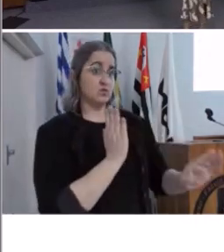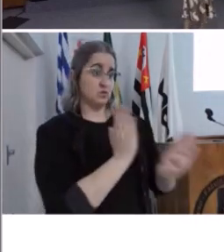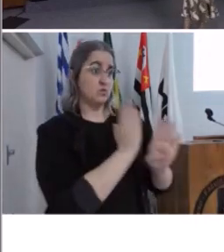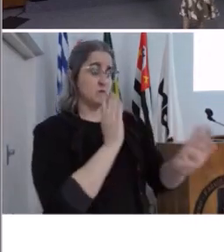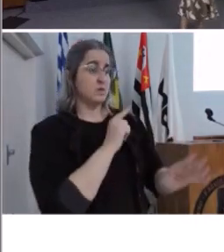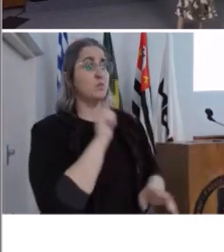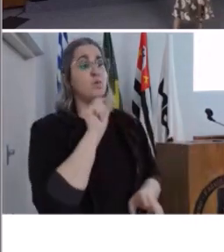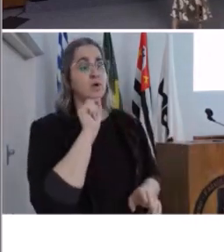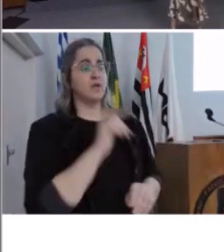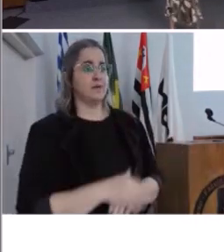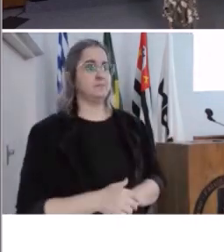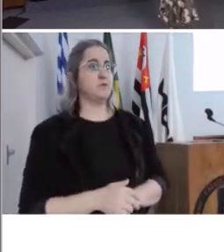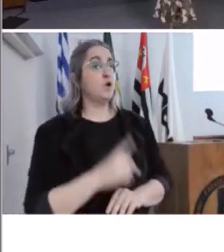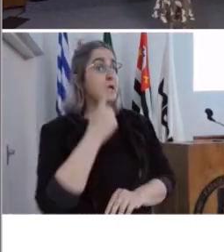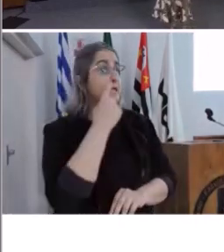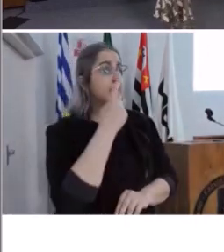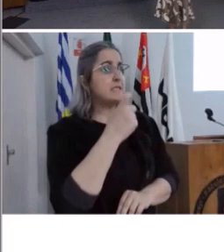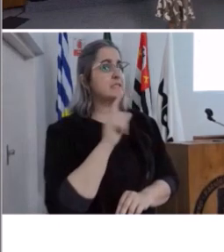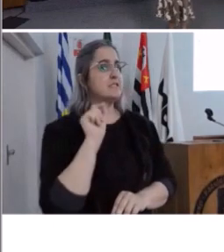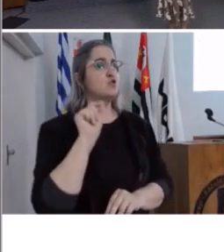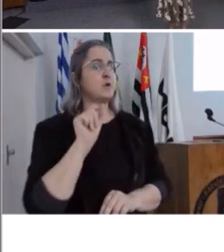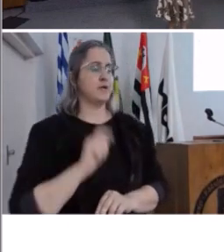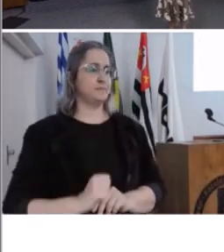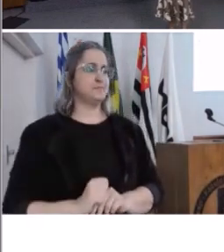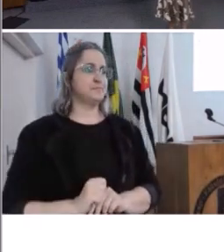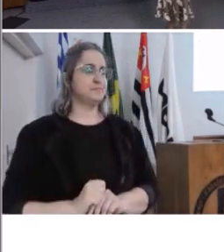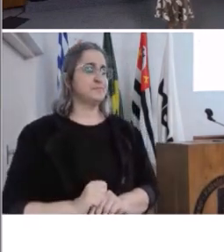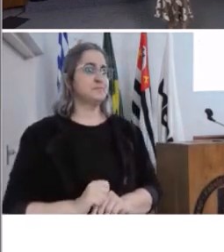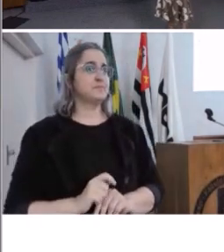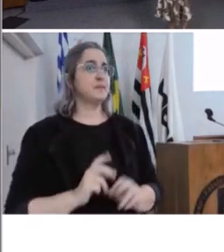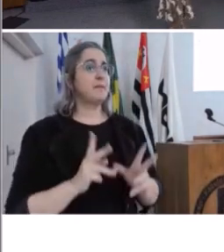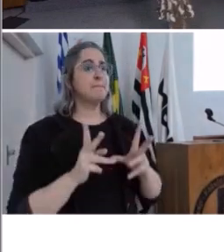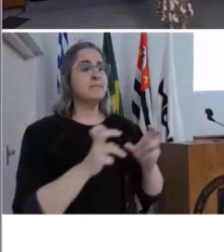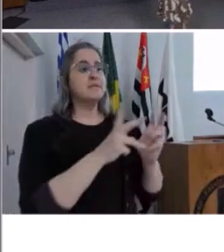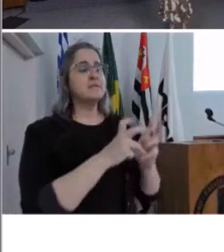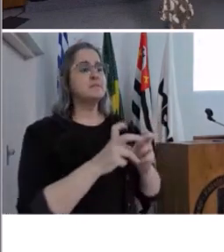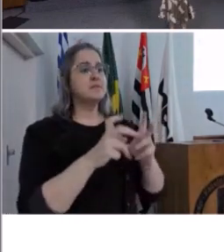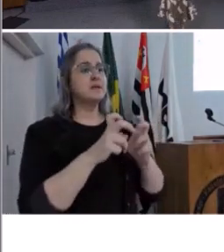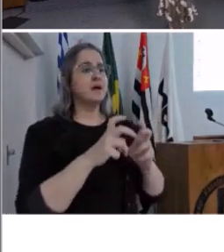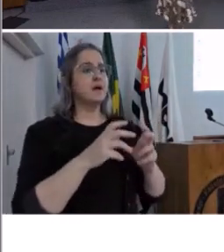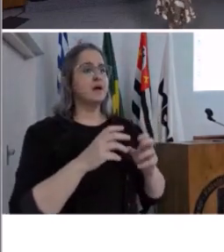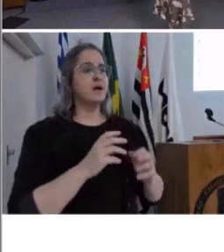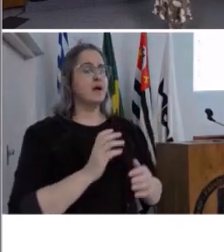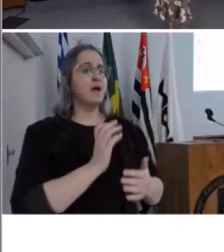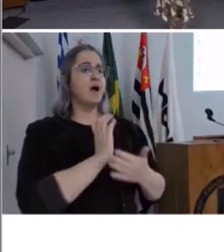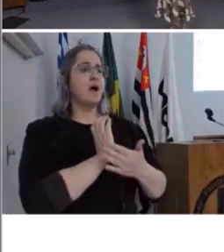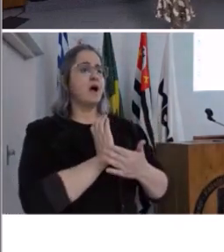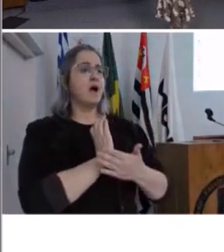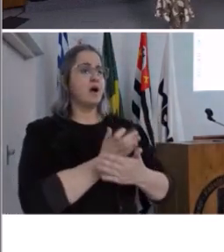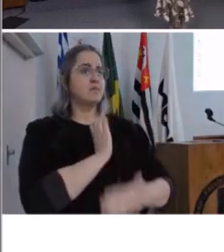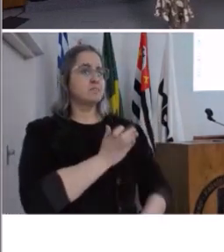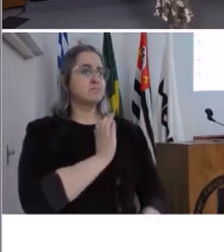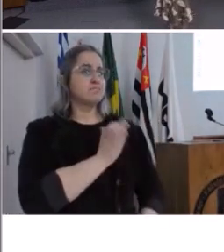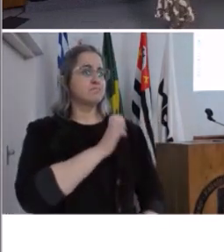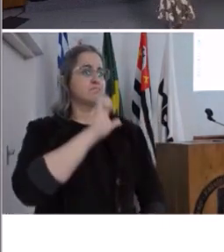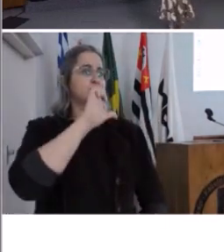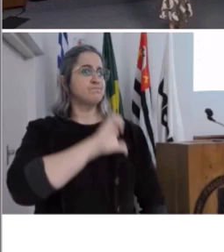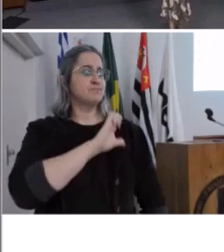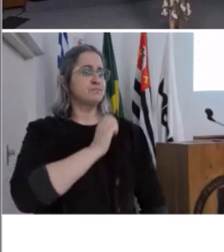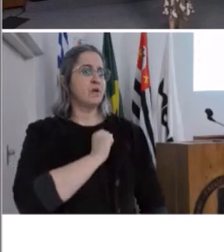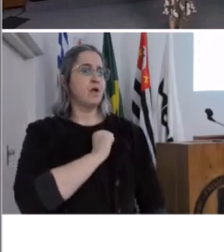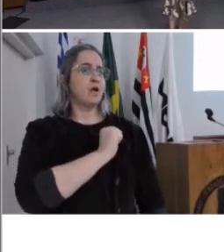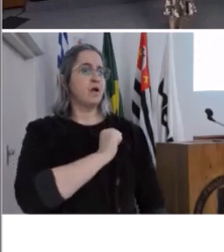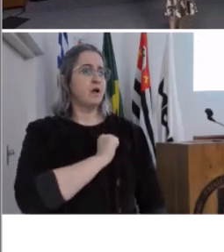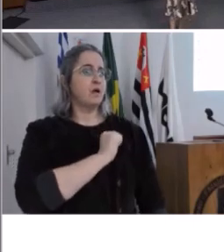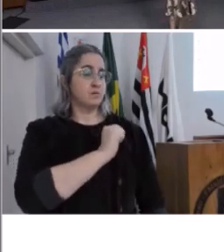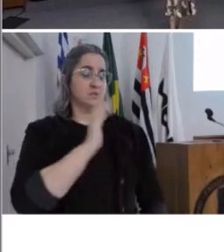paciente, que interessante, gente, foi detectado arritmia cardíaca. Então, nós sabemos que a